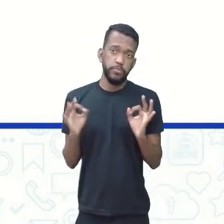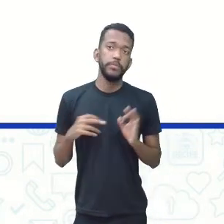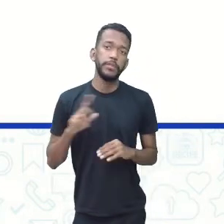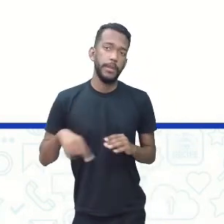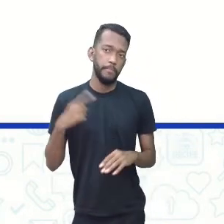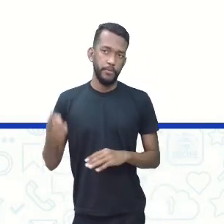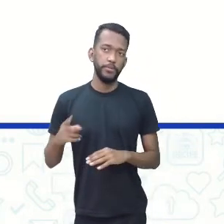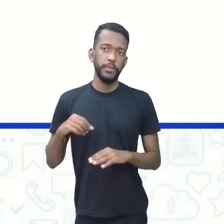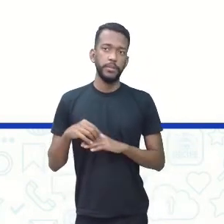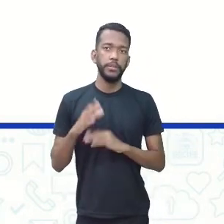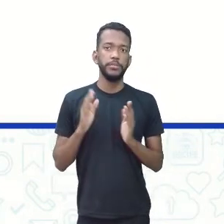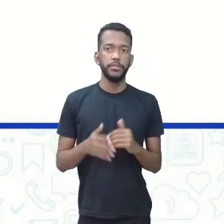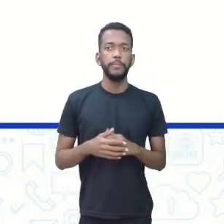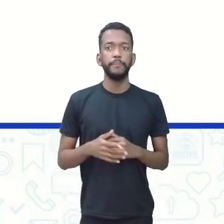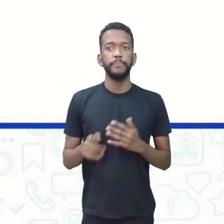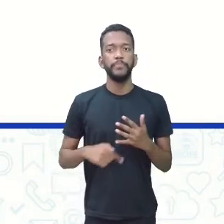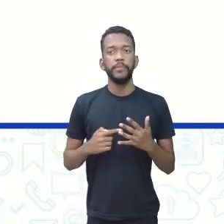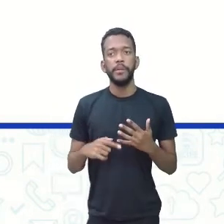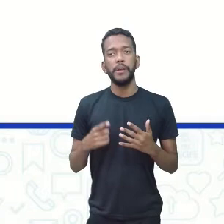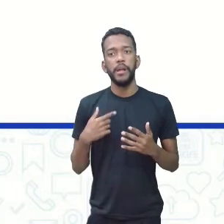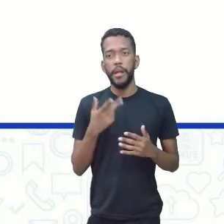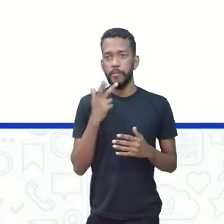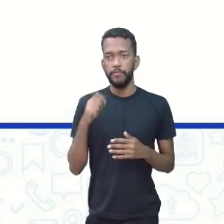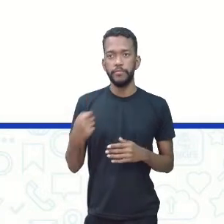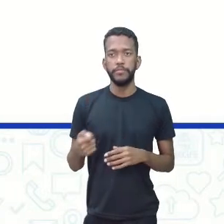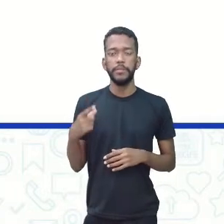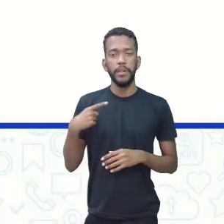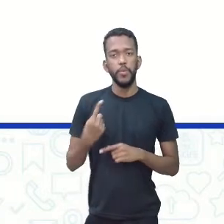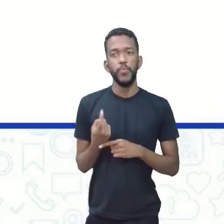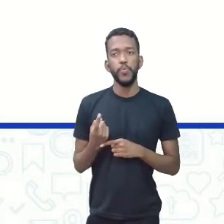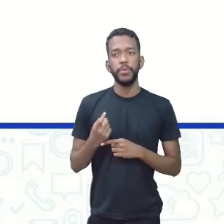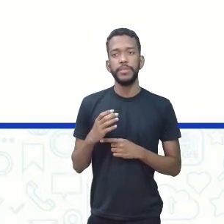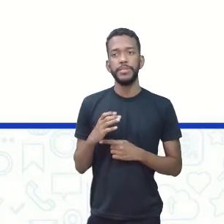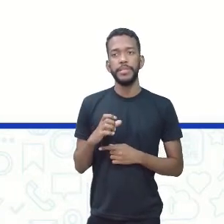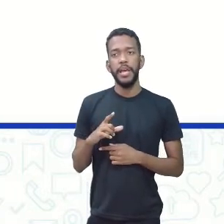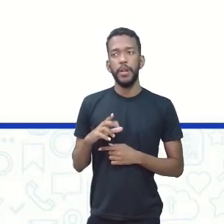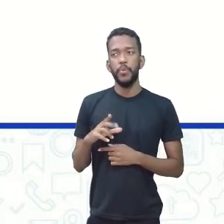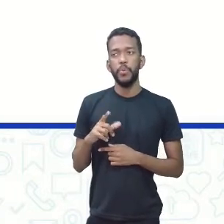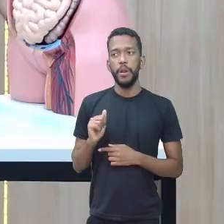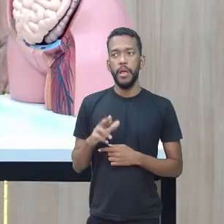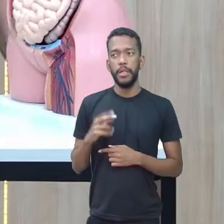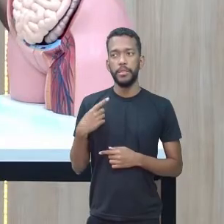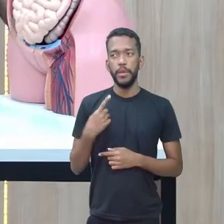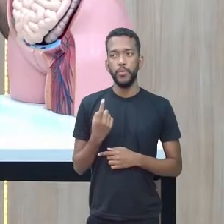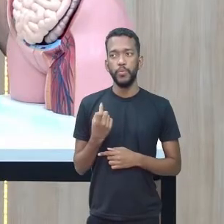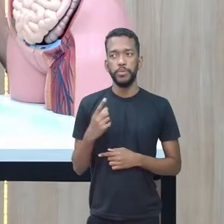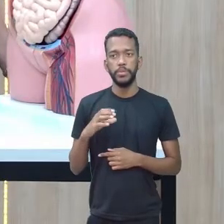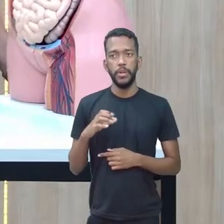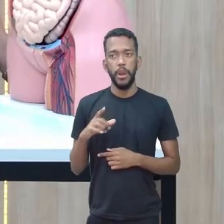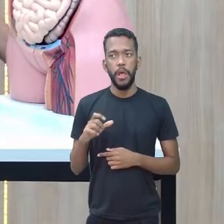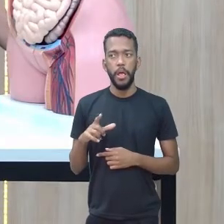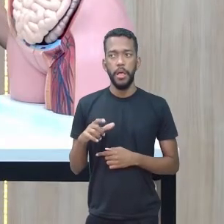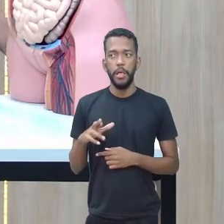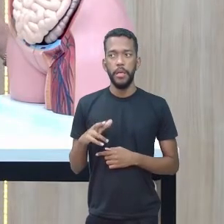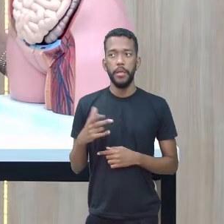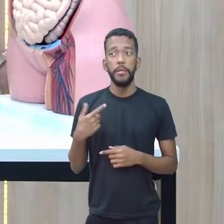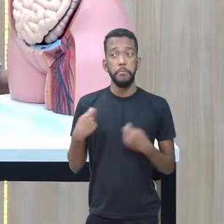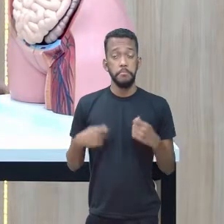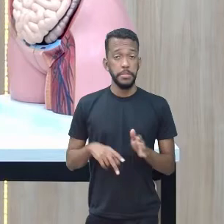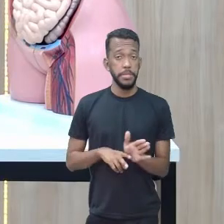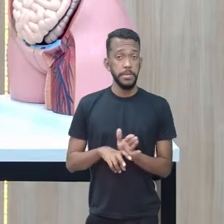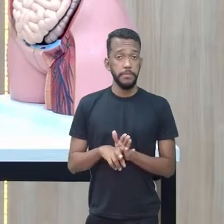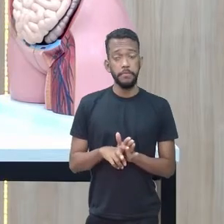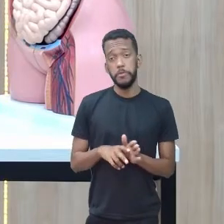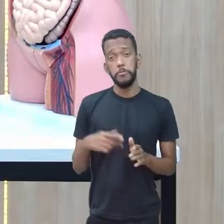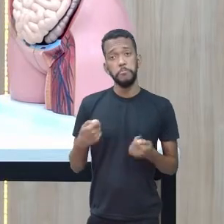para vocês. E a letra E é considerado um ser unicelular. Para ele ser unicelular, ele tem que ter uma célula. Será que ele